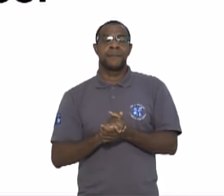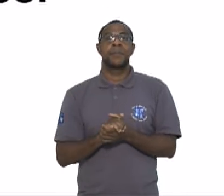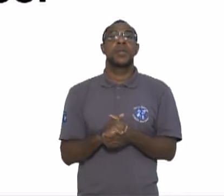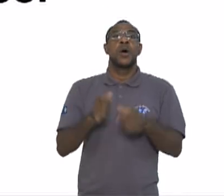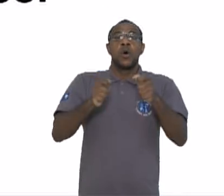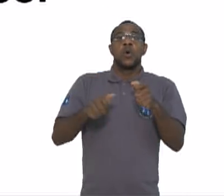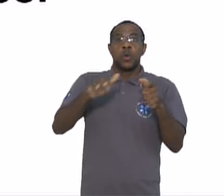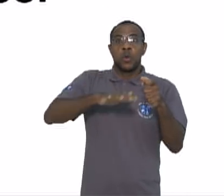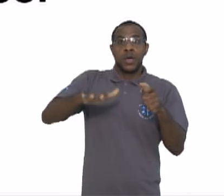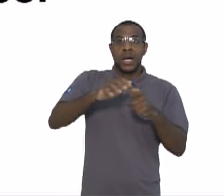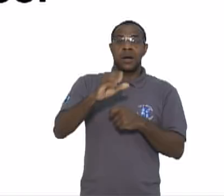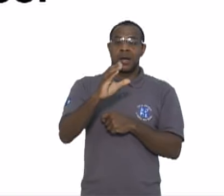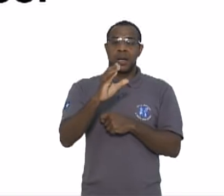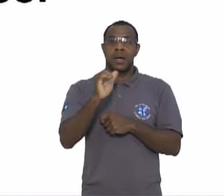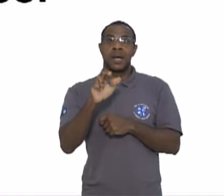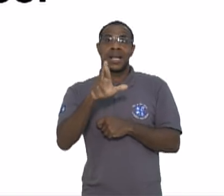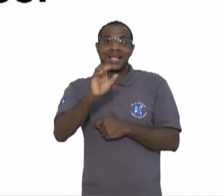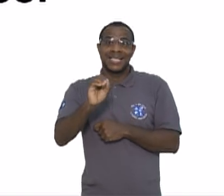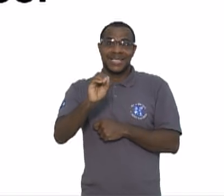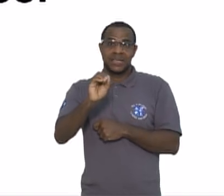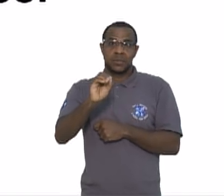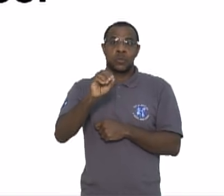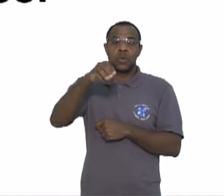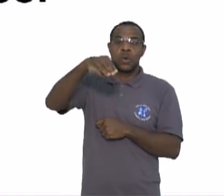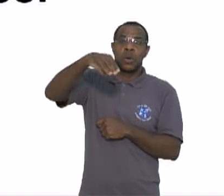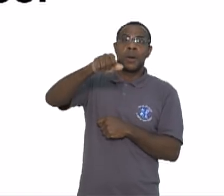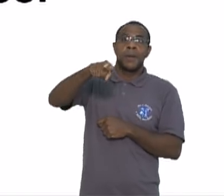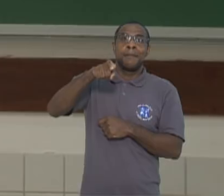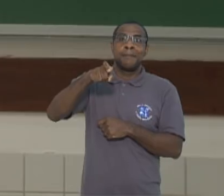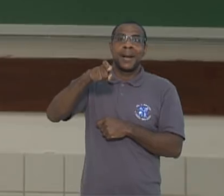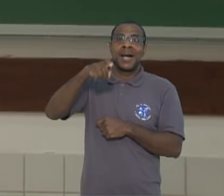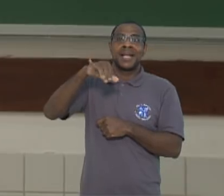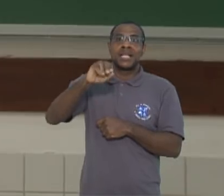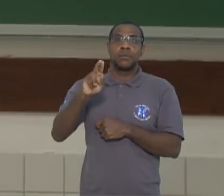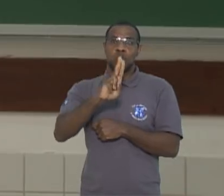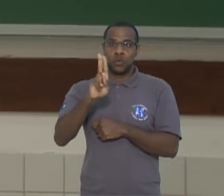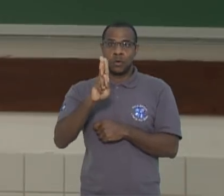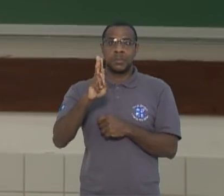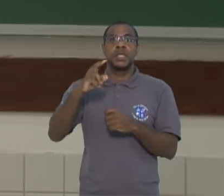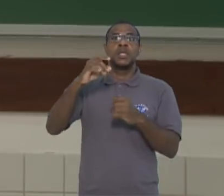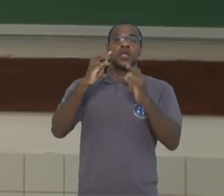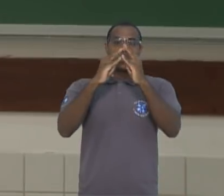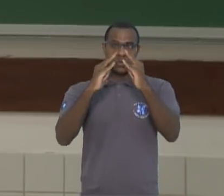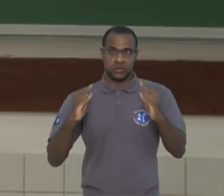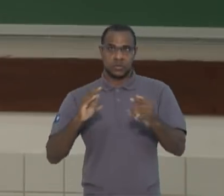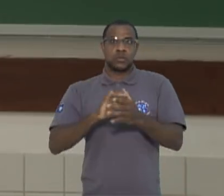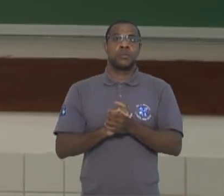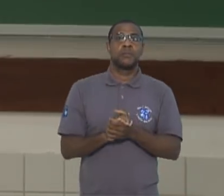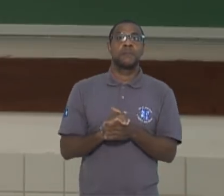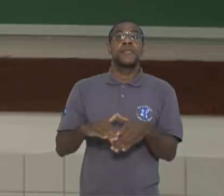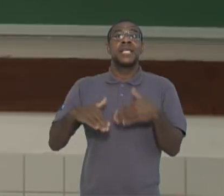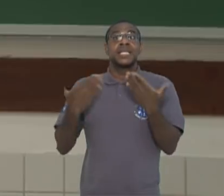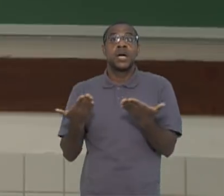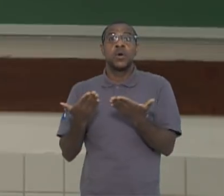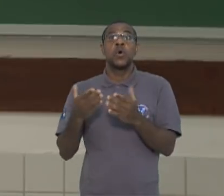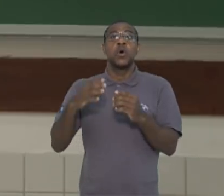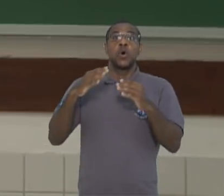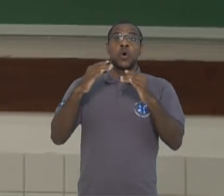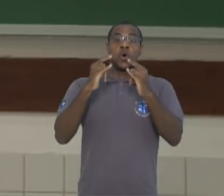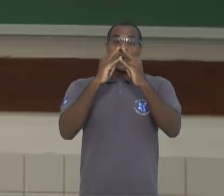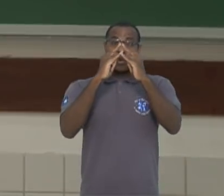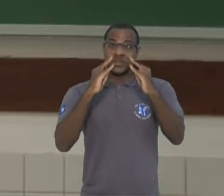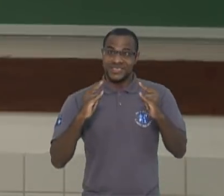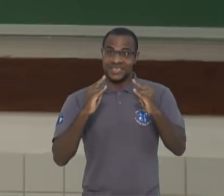Circo Máximo, também tinha artistas itinerantes. Então, no circo em Roma, tinha o seu local próprio, né? O